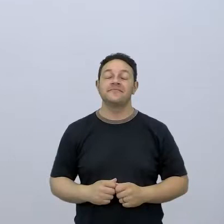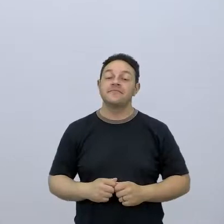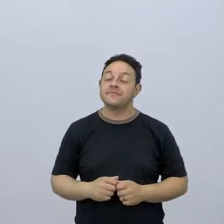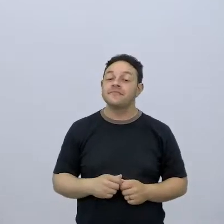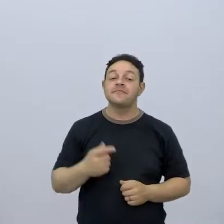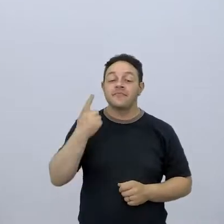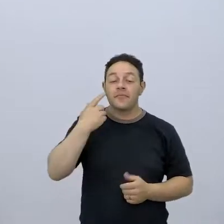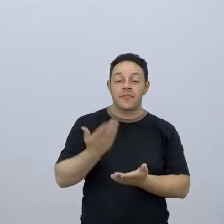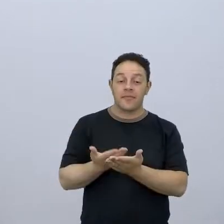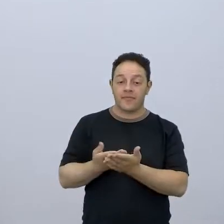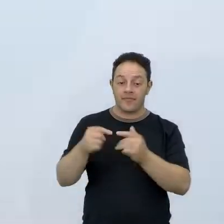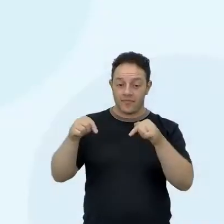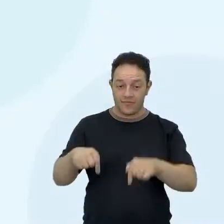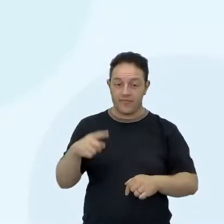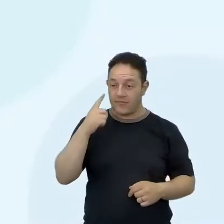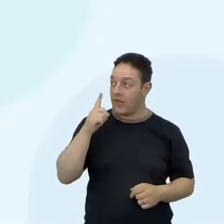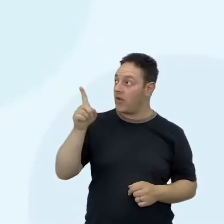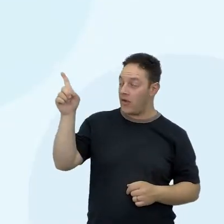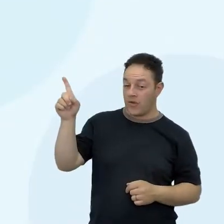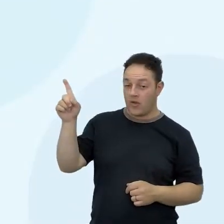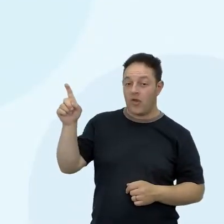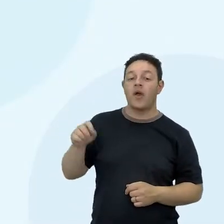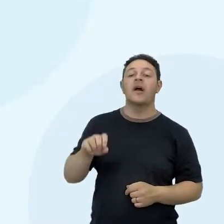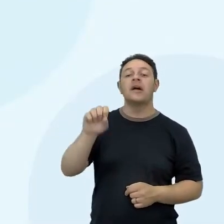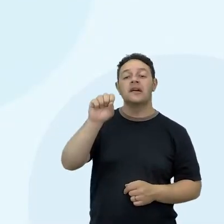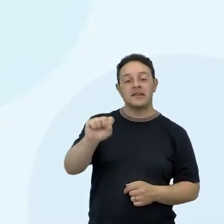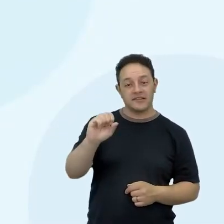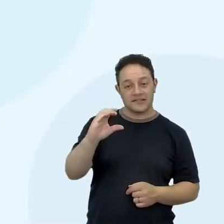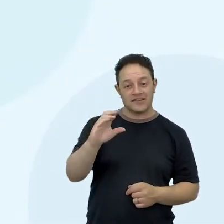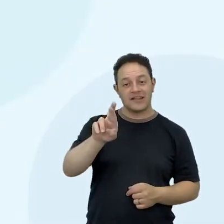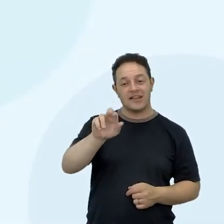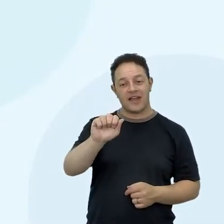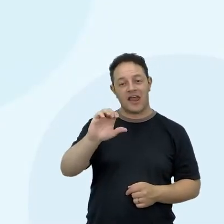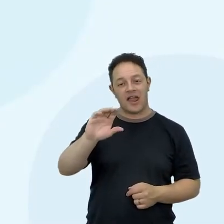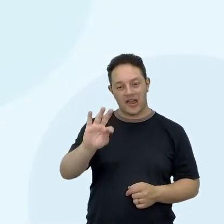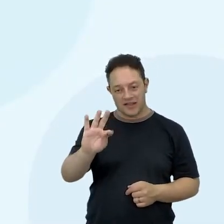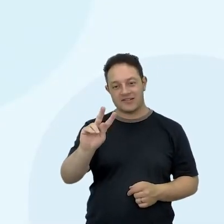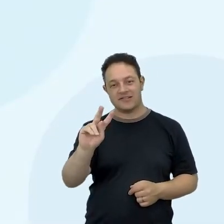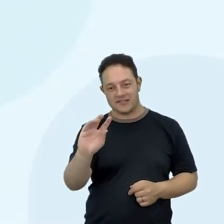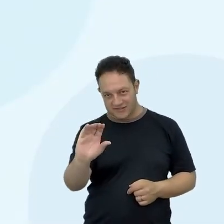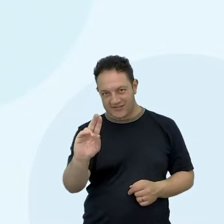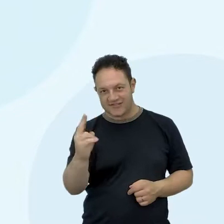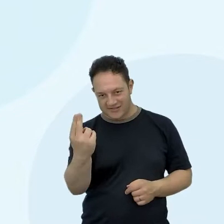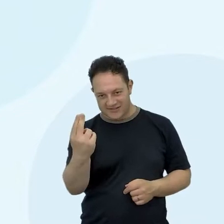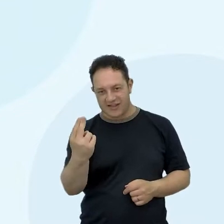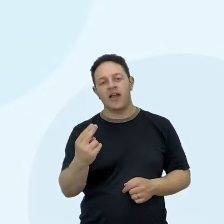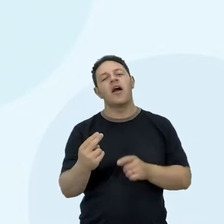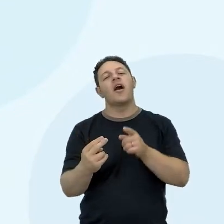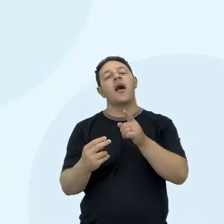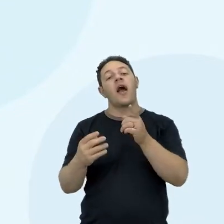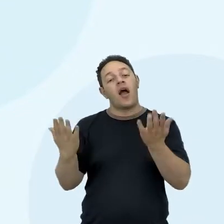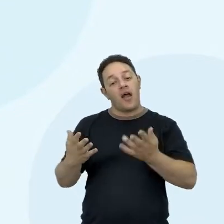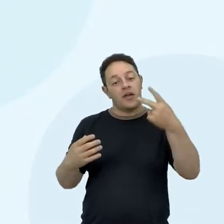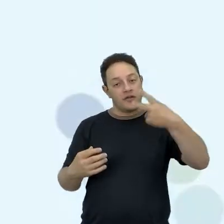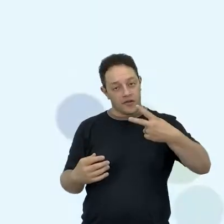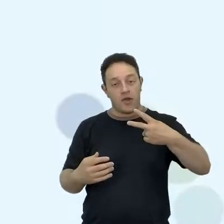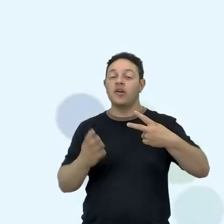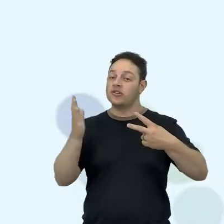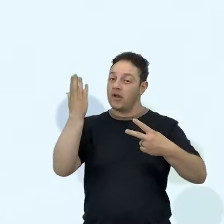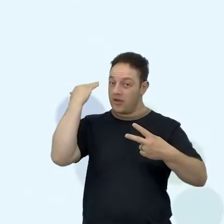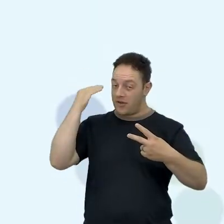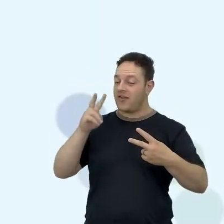o nome dessa aula é o Scratch, né? O Scratch, a parte 2, que a gente já viu aí o Scratch com a professora Viviane